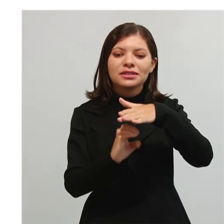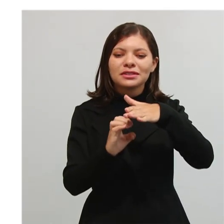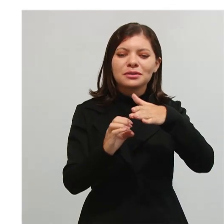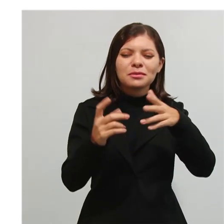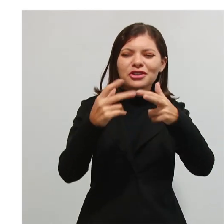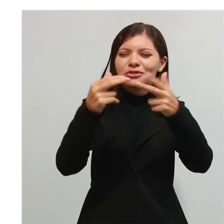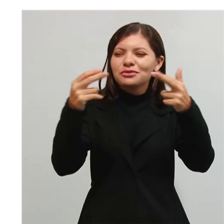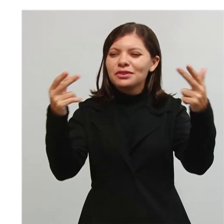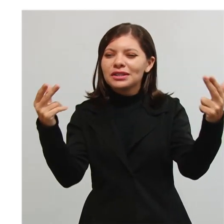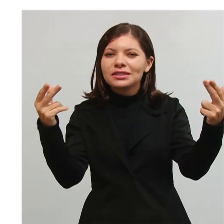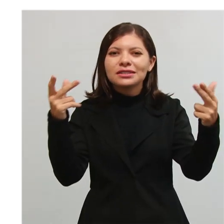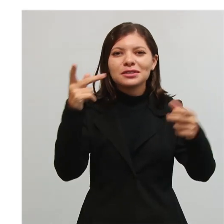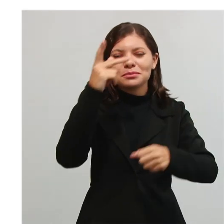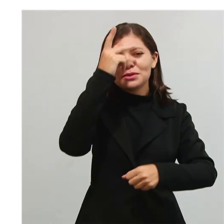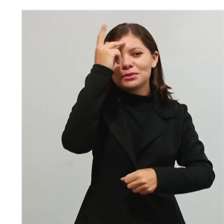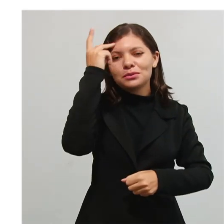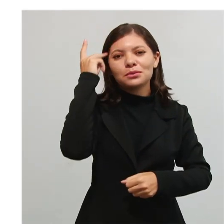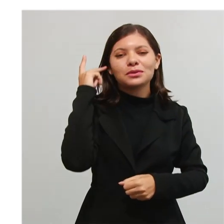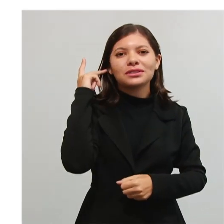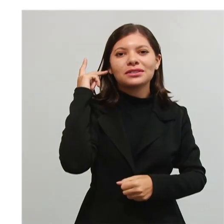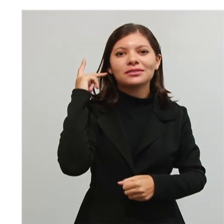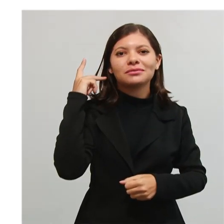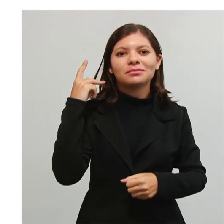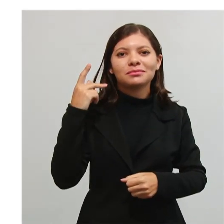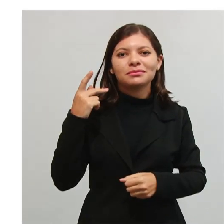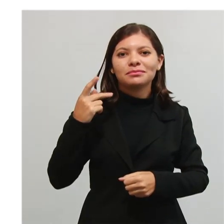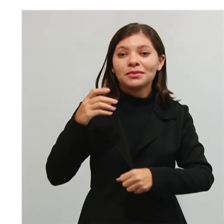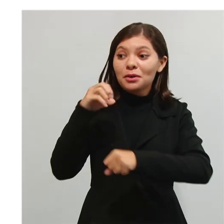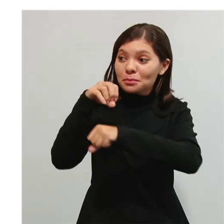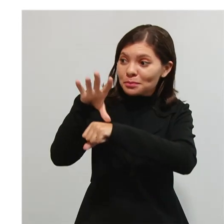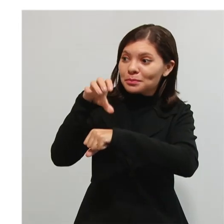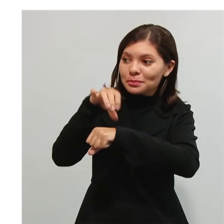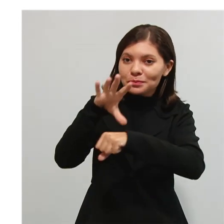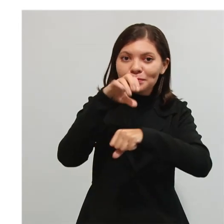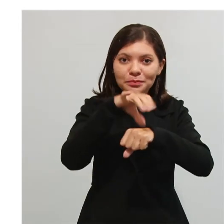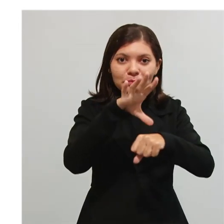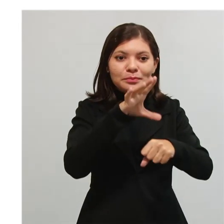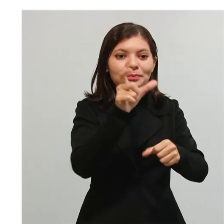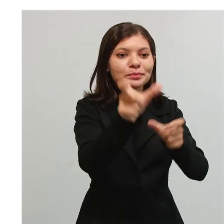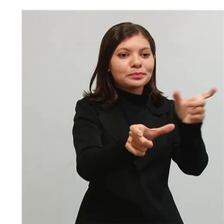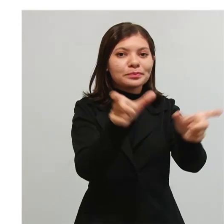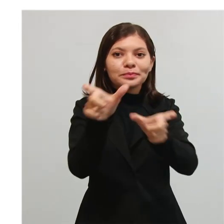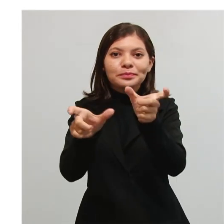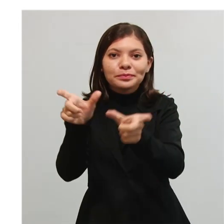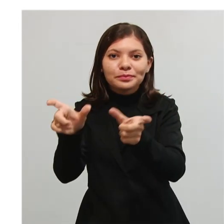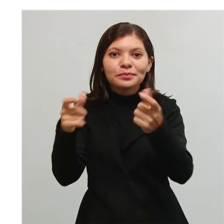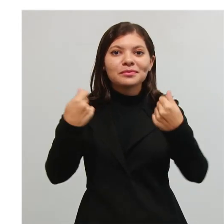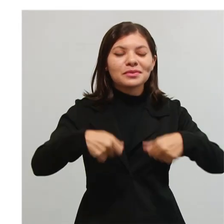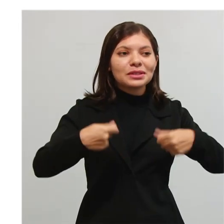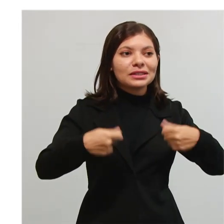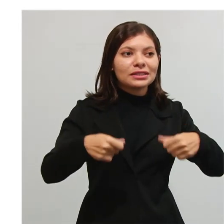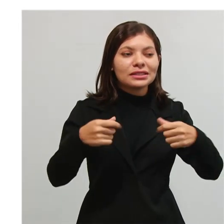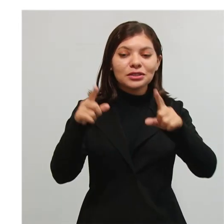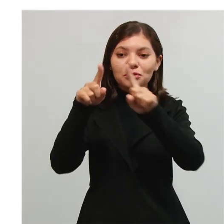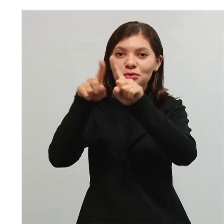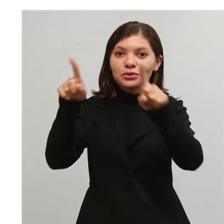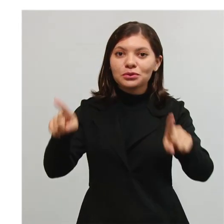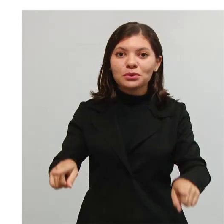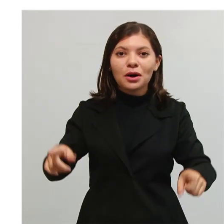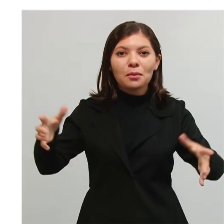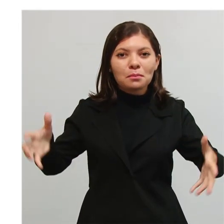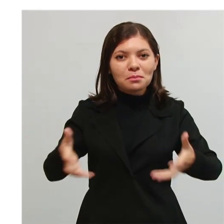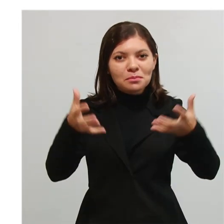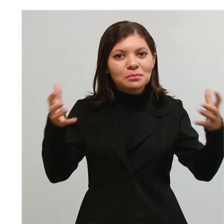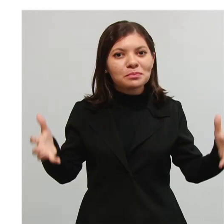recomendando melhor essas empresas para outras pessoas por isso é necessário que o funcionário esteja motivado para o trabalho